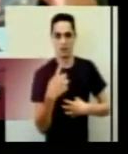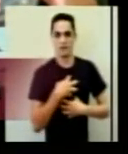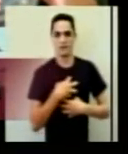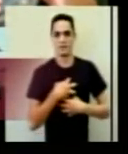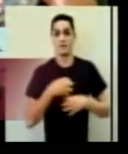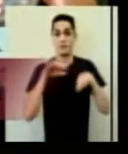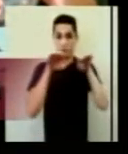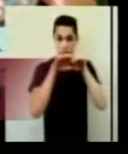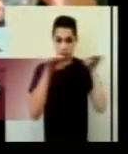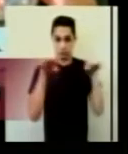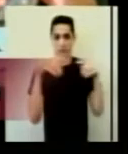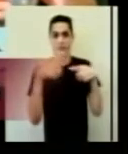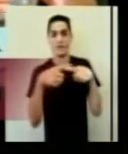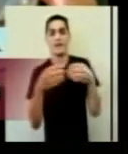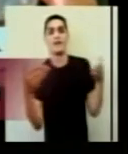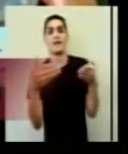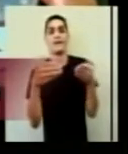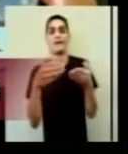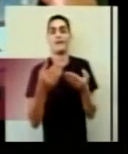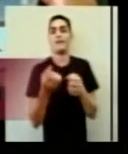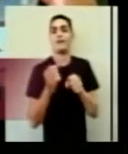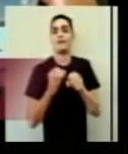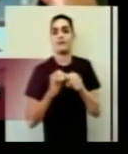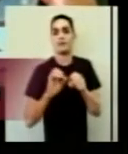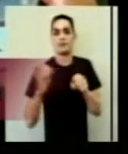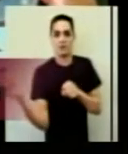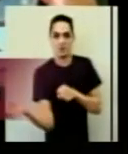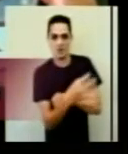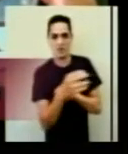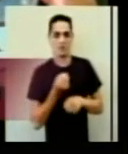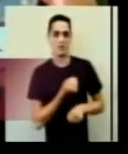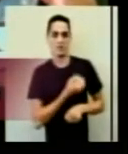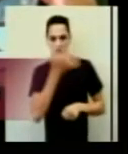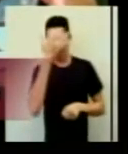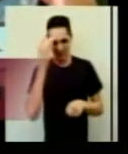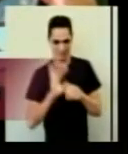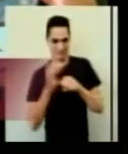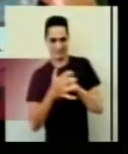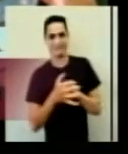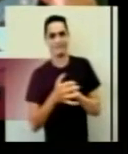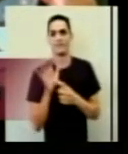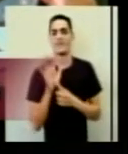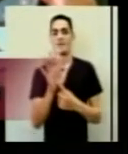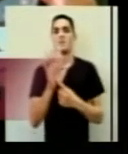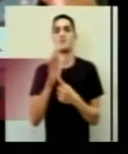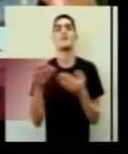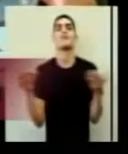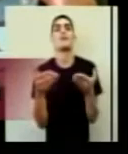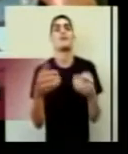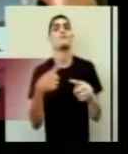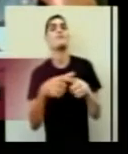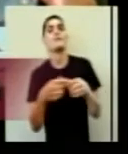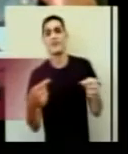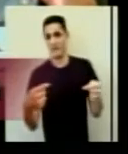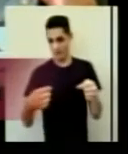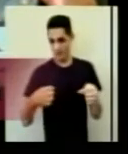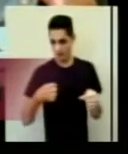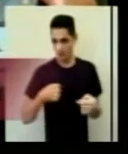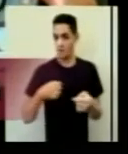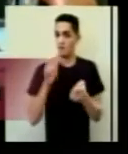nós achamos que é o pico. Ou seja, esses casos estão aparecendo agora. Ou seja,